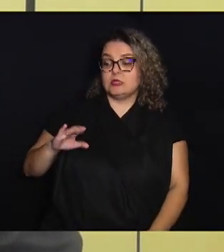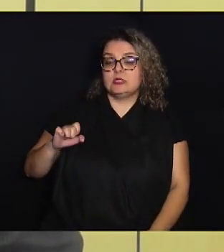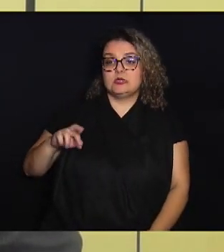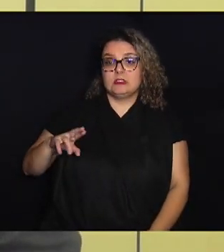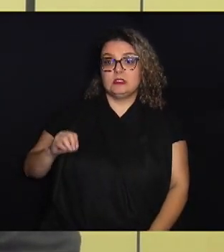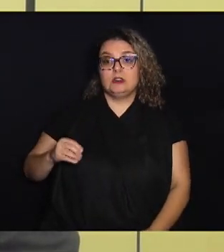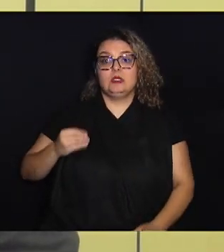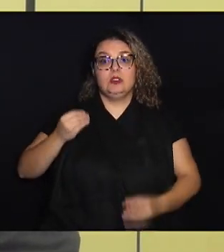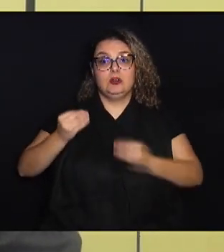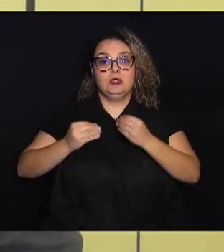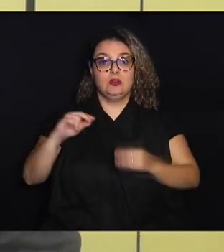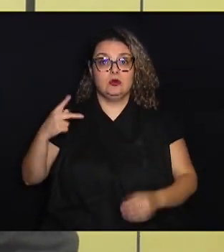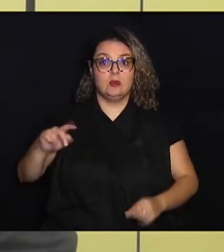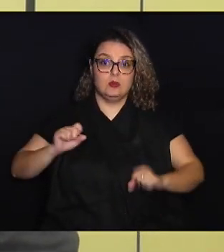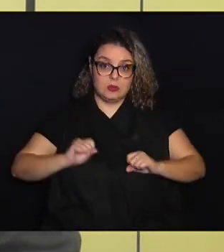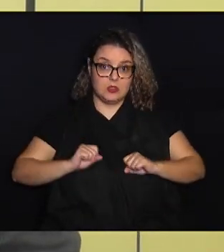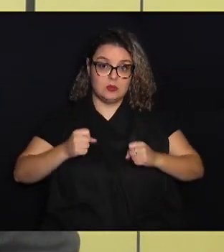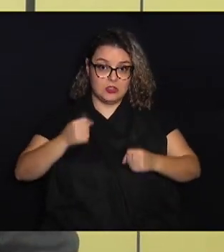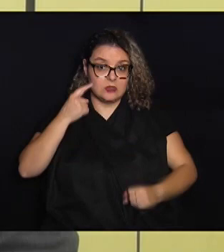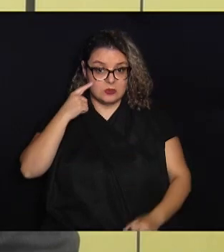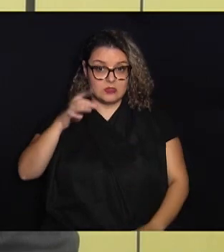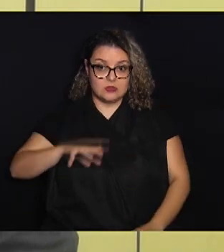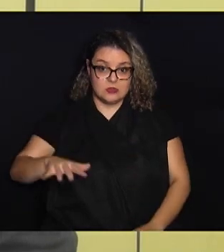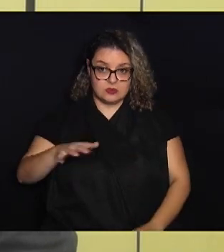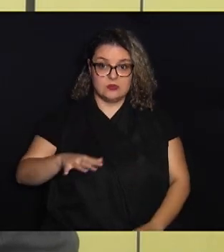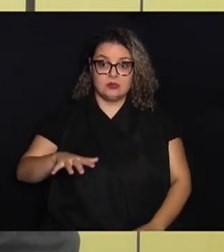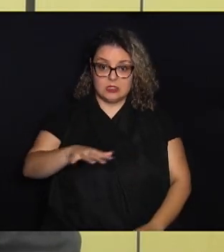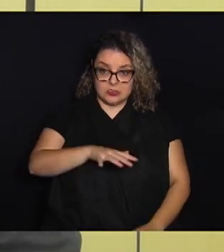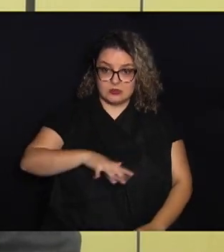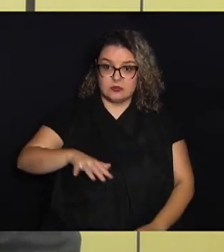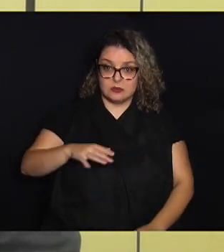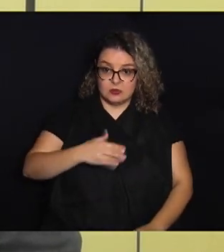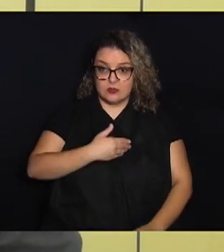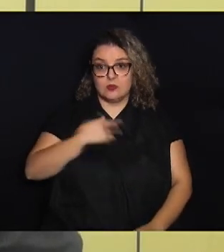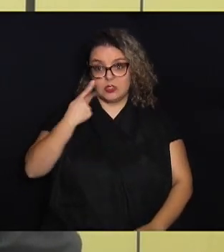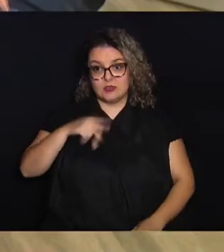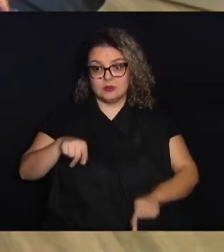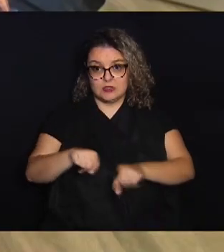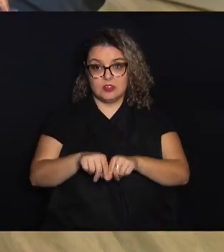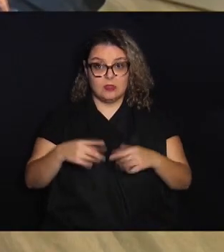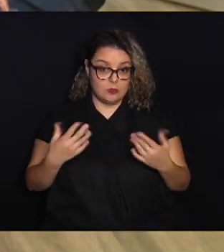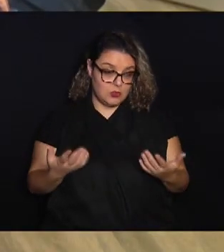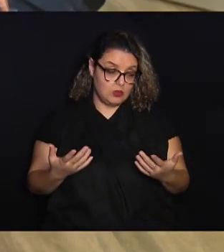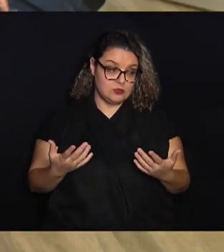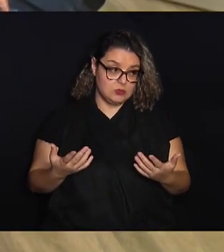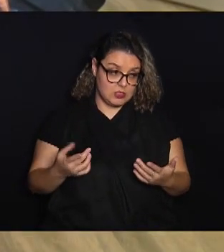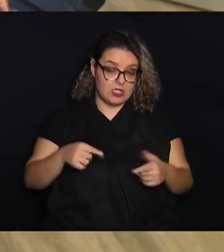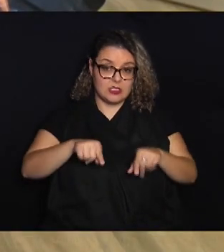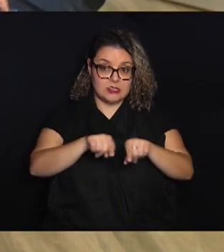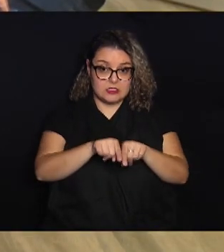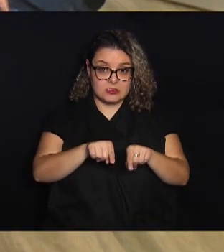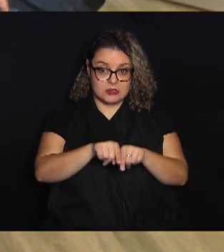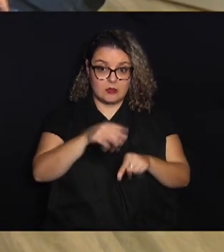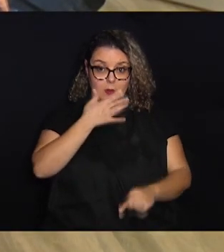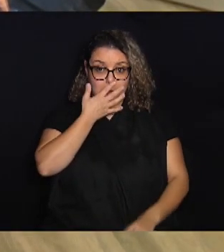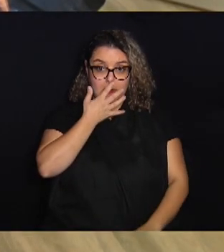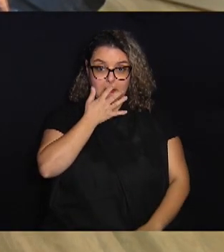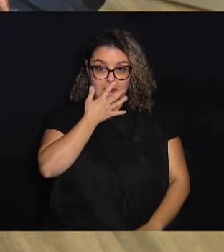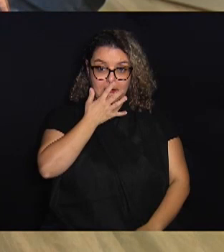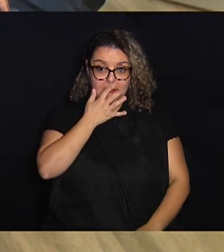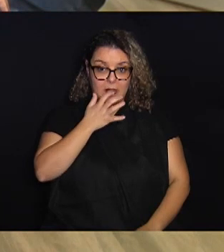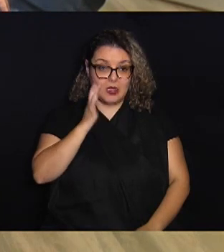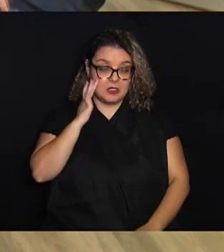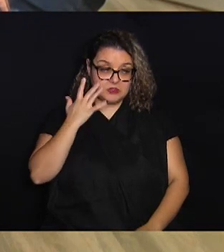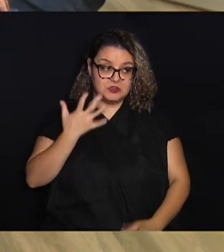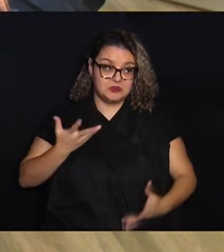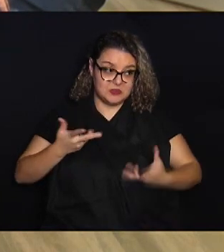como ele defendia essas ideias nesse espaço político também. Bom, então, né, você também achou espetacular